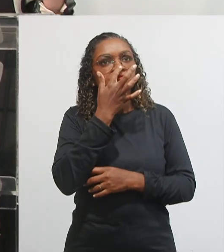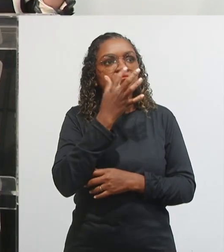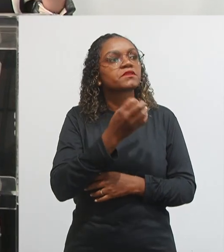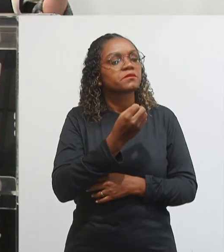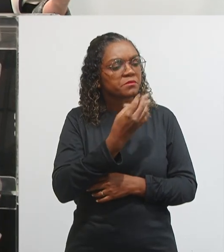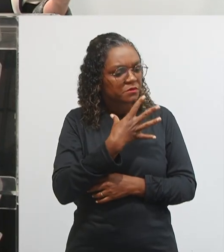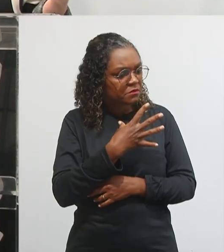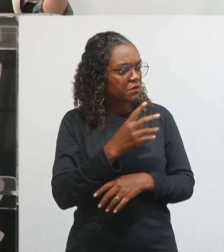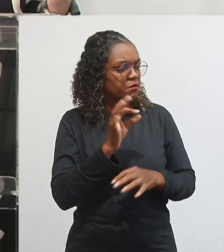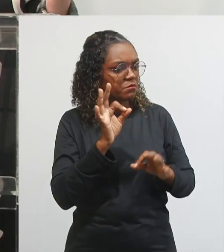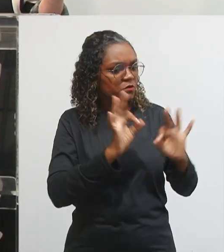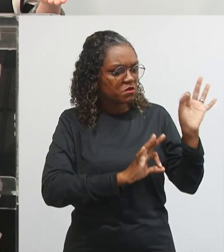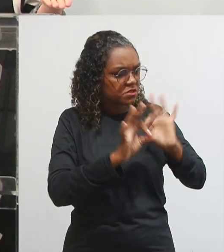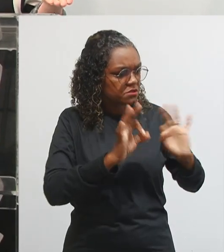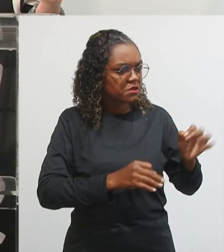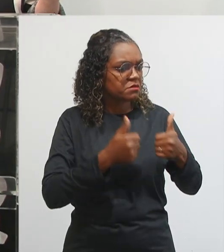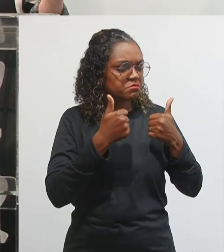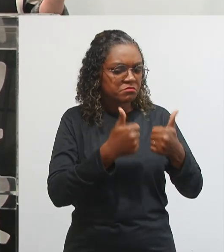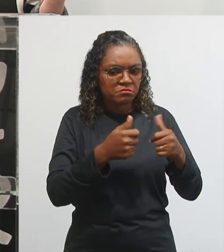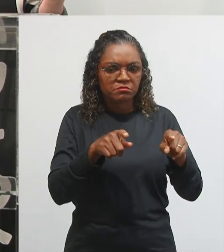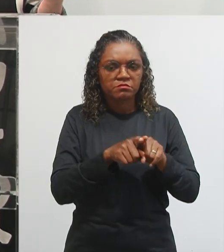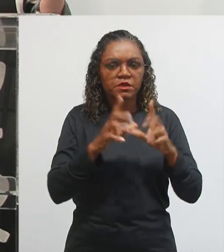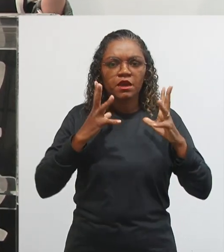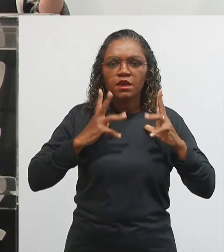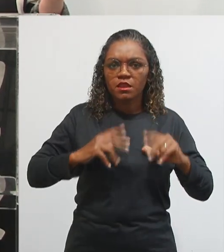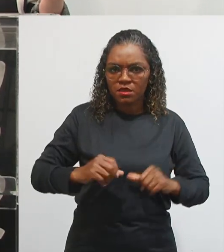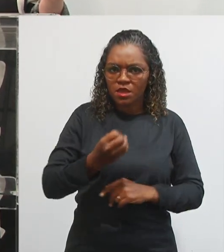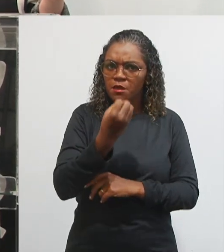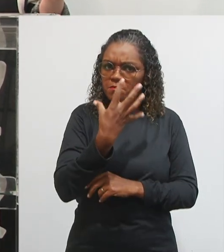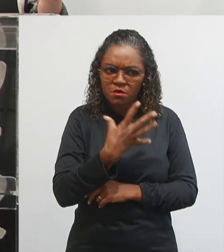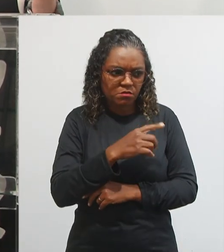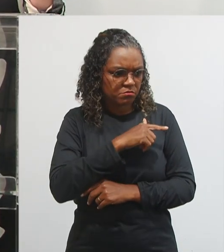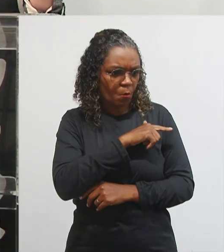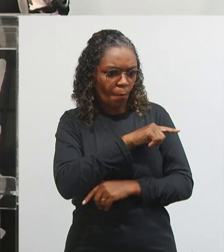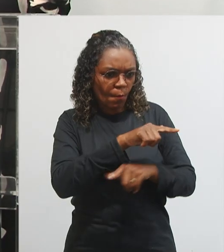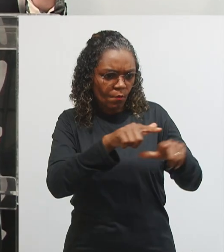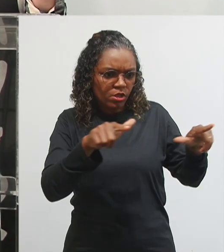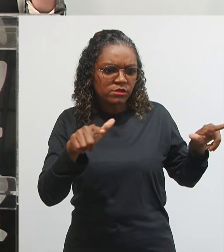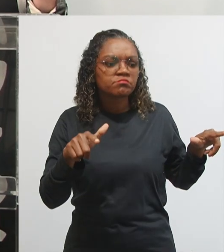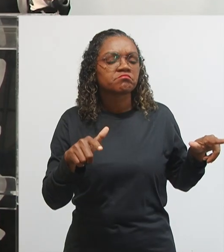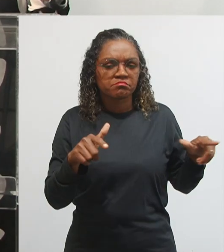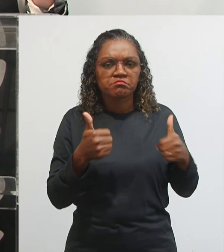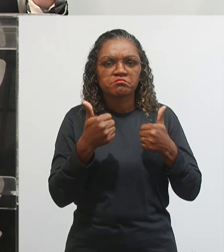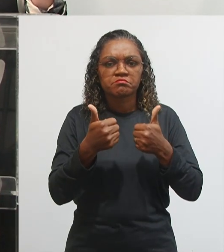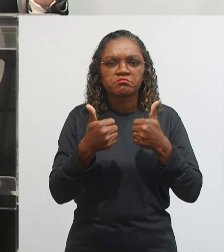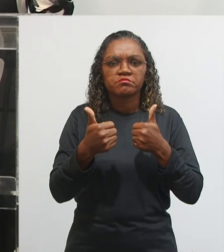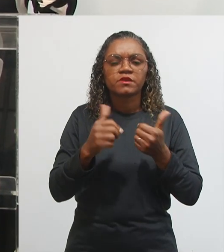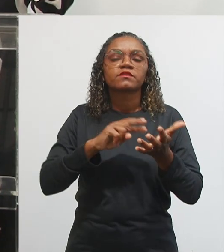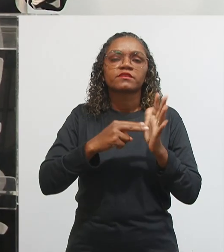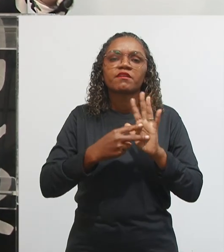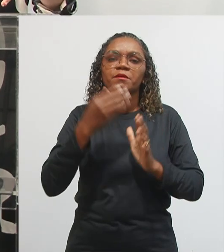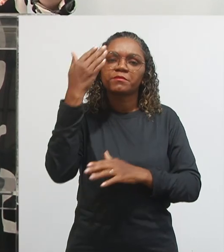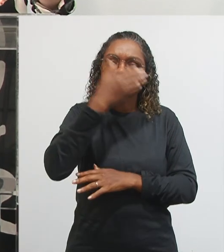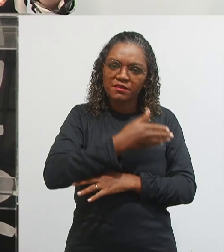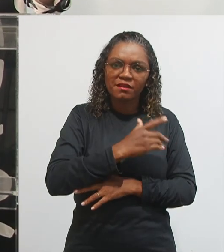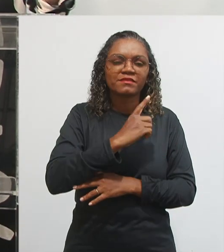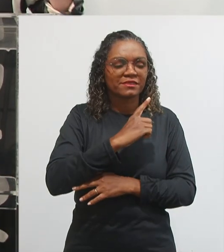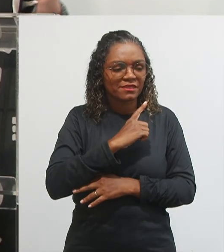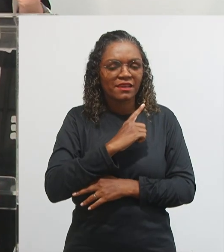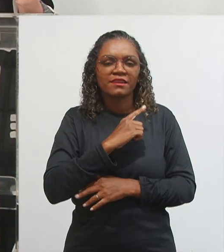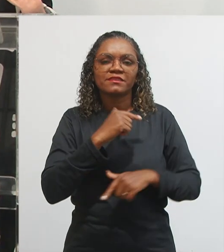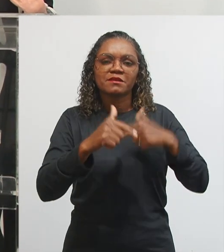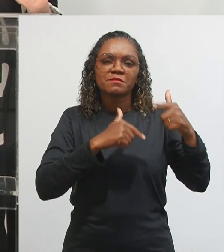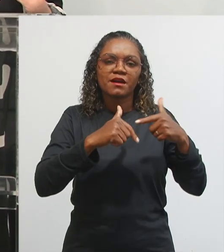limpa, organizada, eu tenho essa evidência física daquele serviço que eu não consigo tocar,